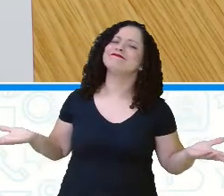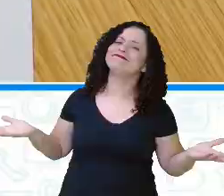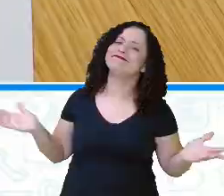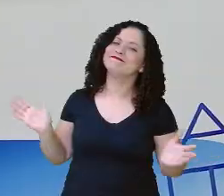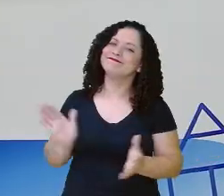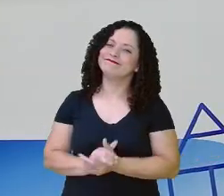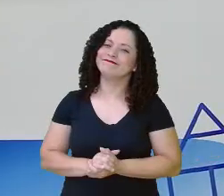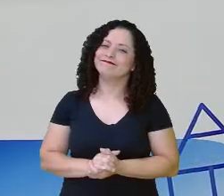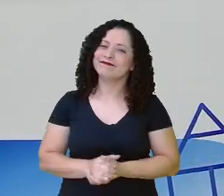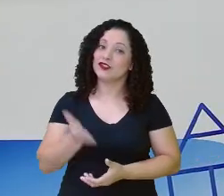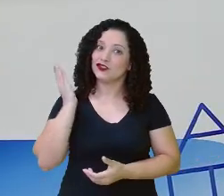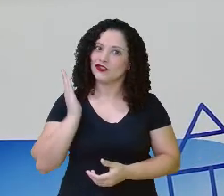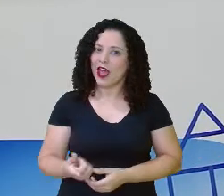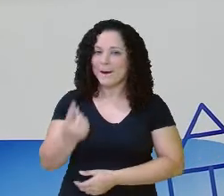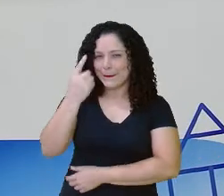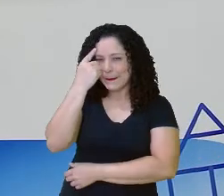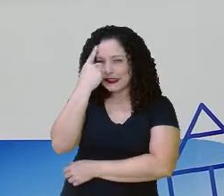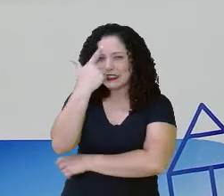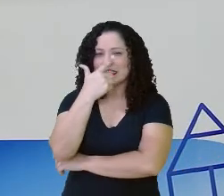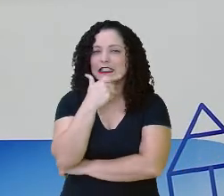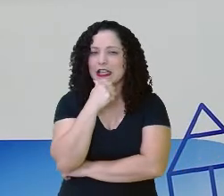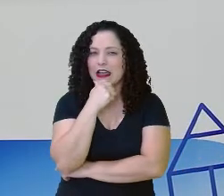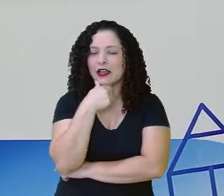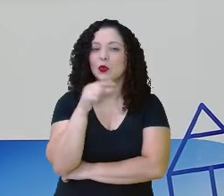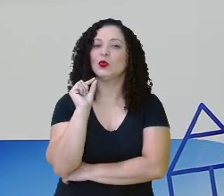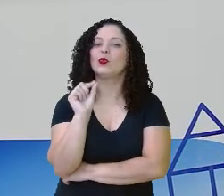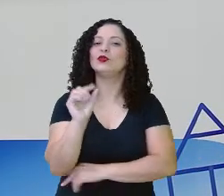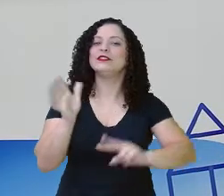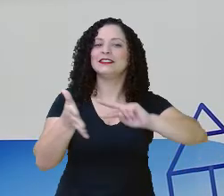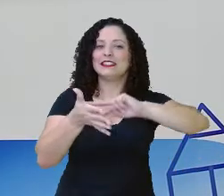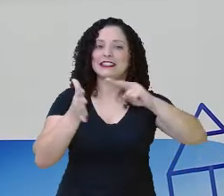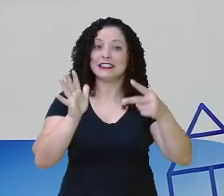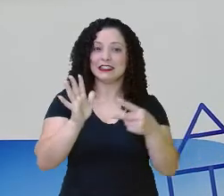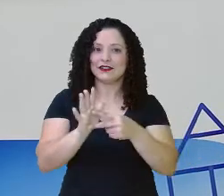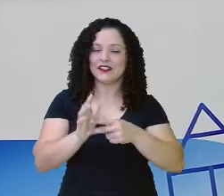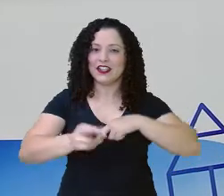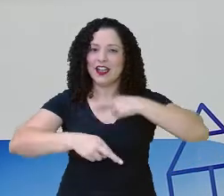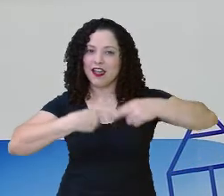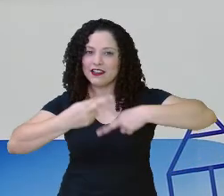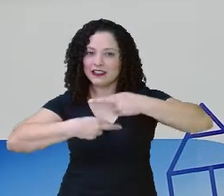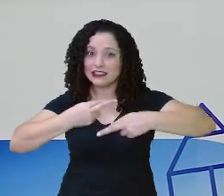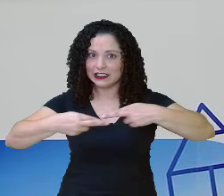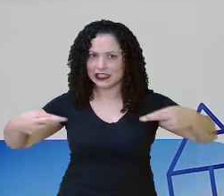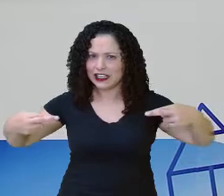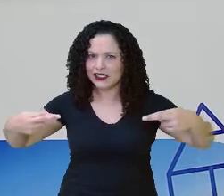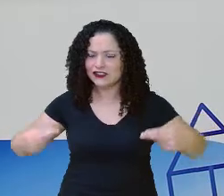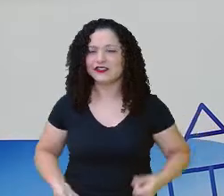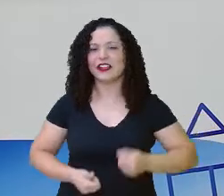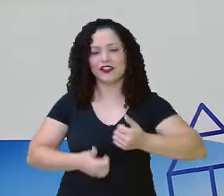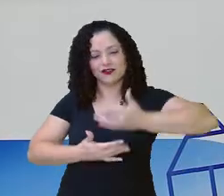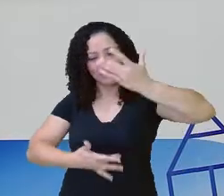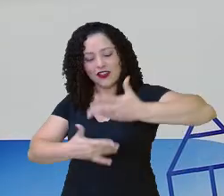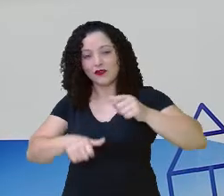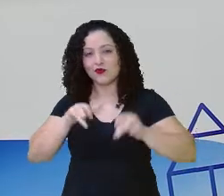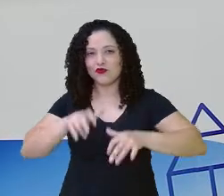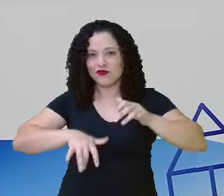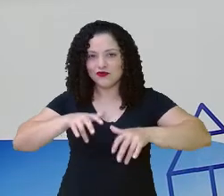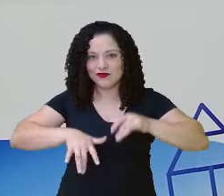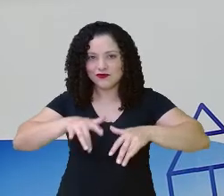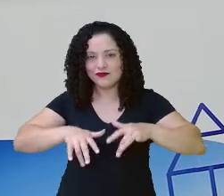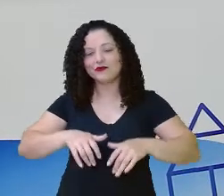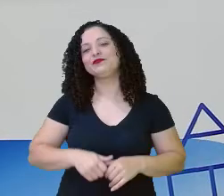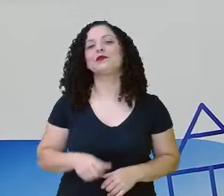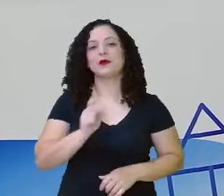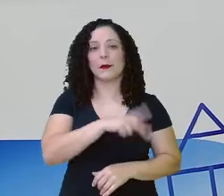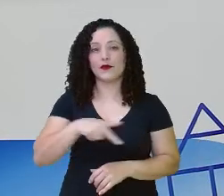Já parou para pensar o que significa reciclagem? Já coloca aí no chat para a gente, a professora está